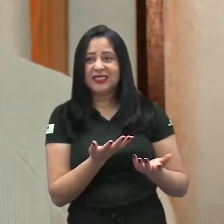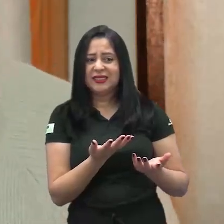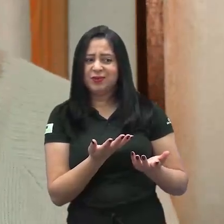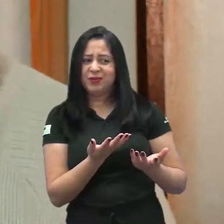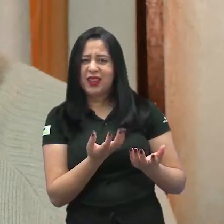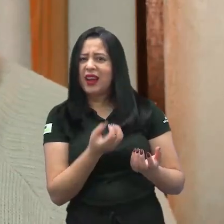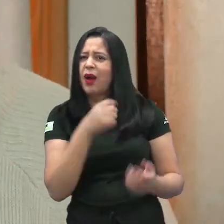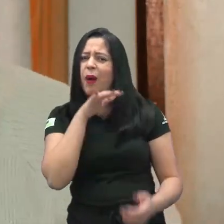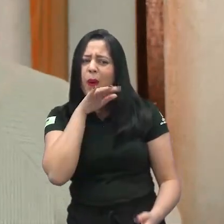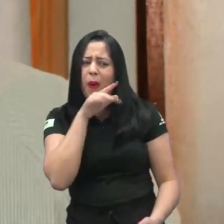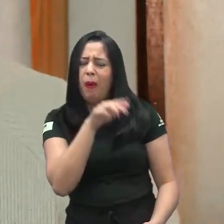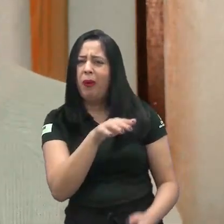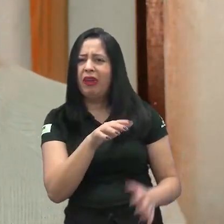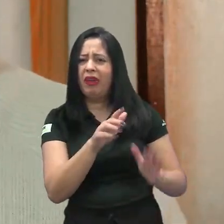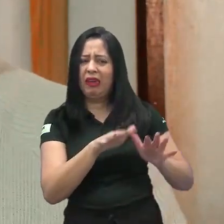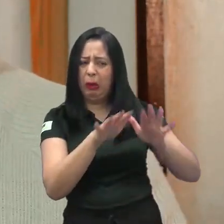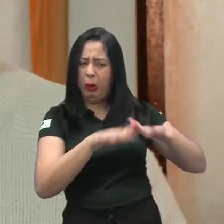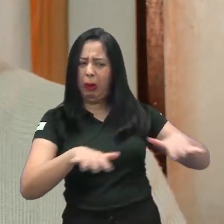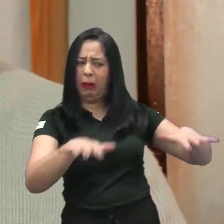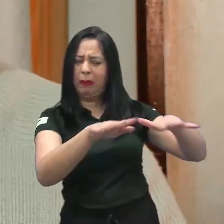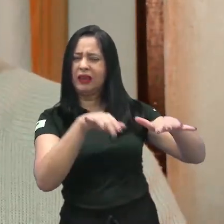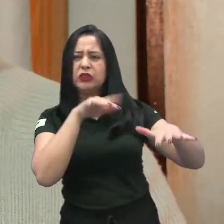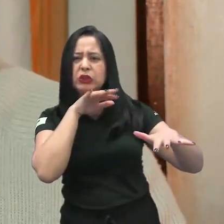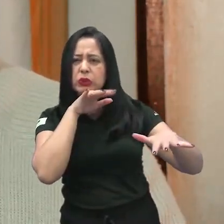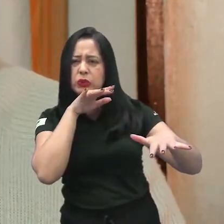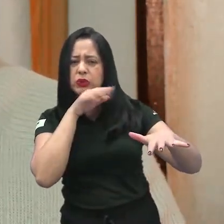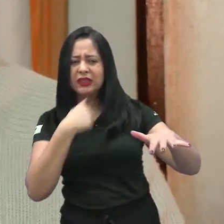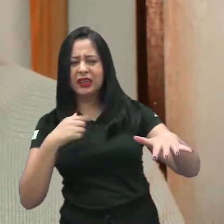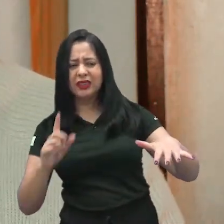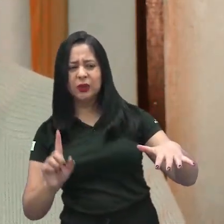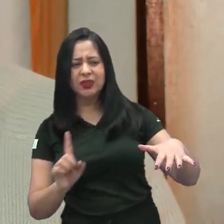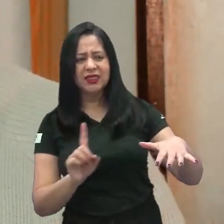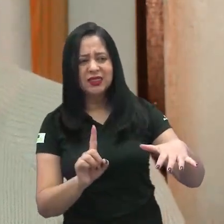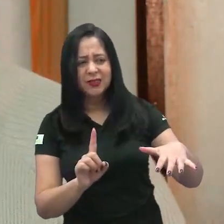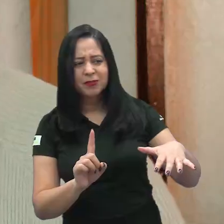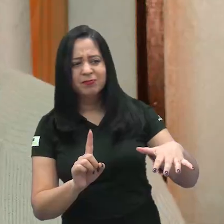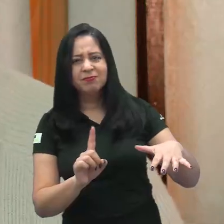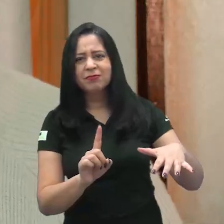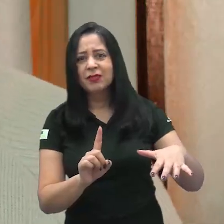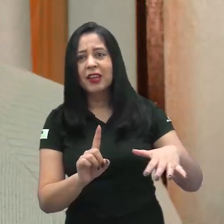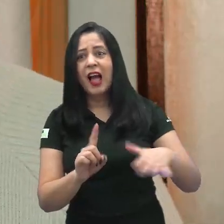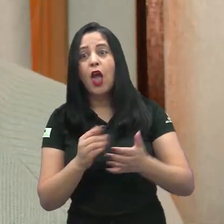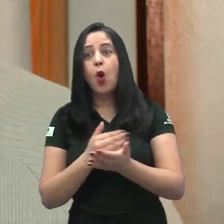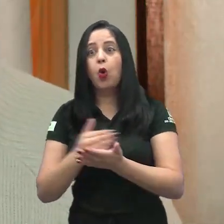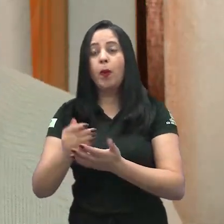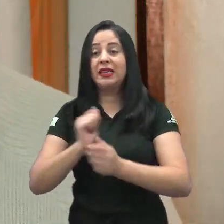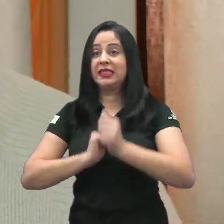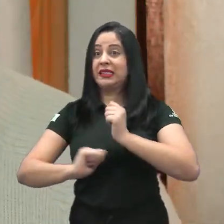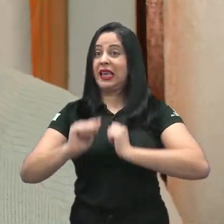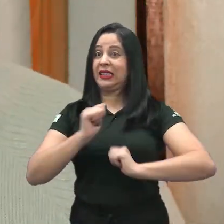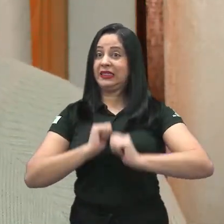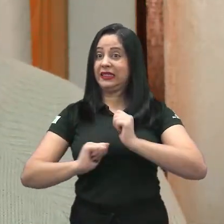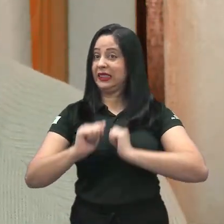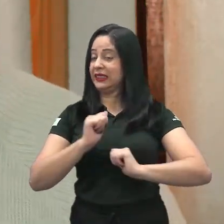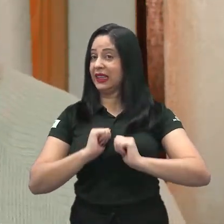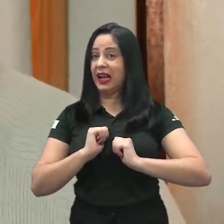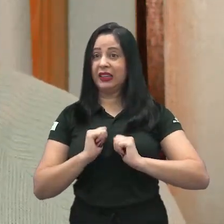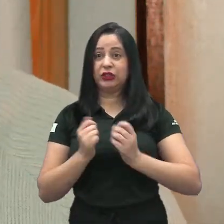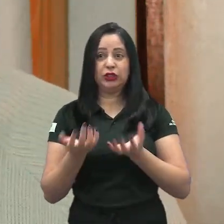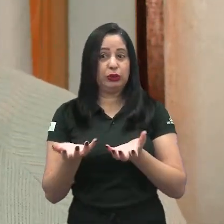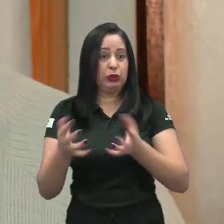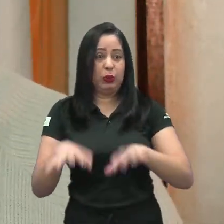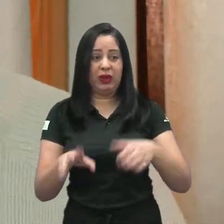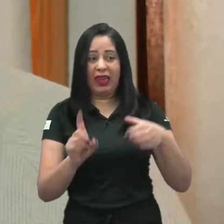amigável, um pouquinho hostil. E isso me fez desenvolver um pouco de ansiedade social, um pouco de